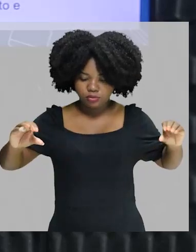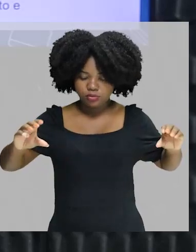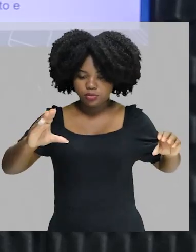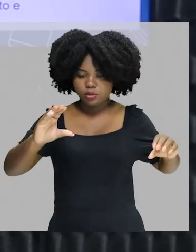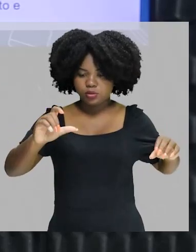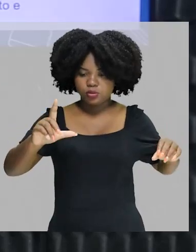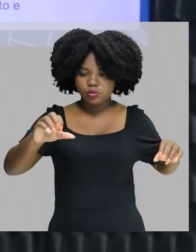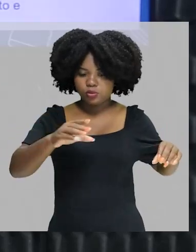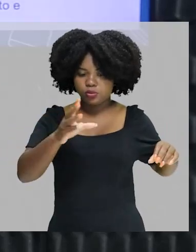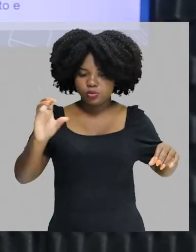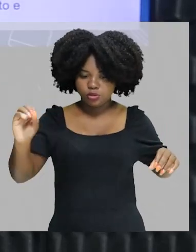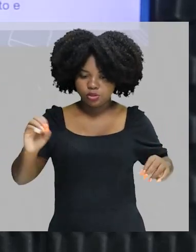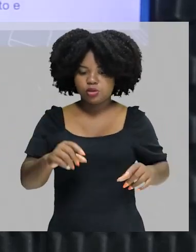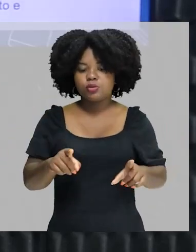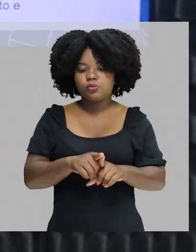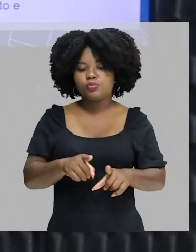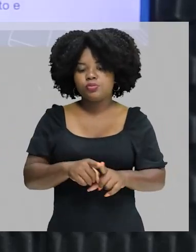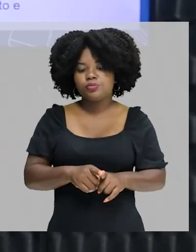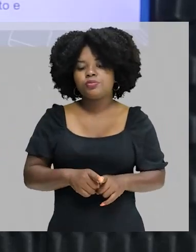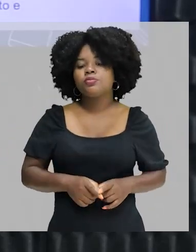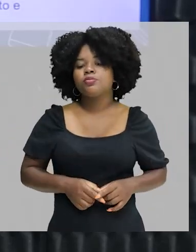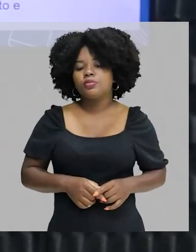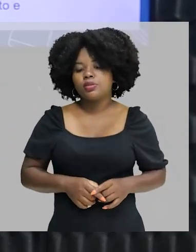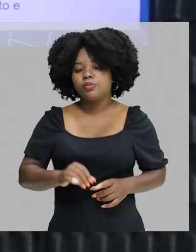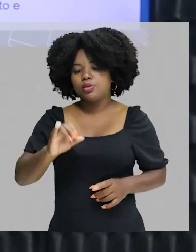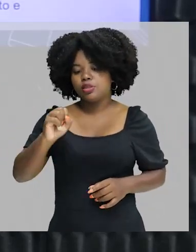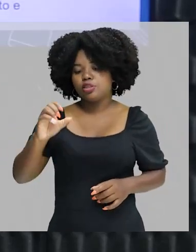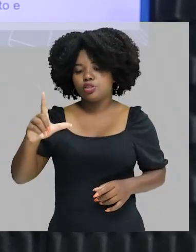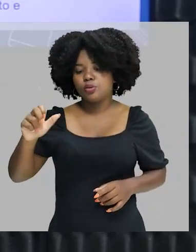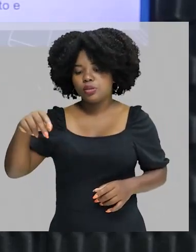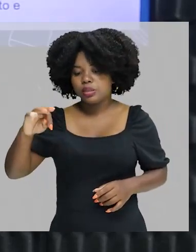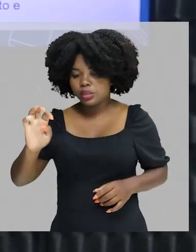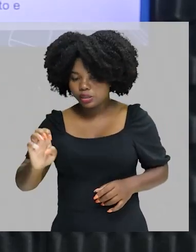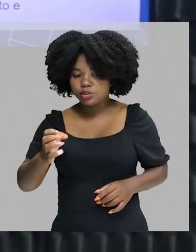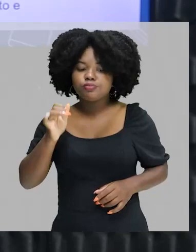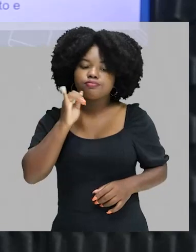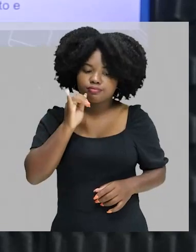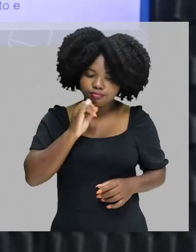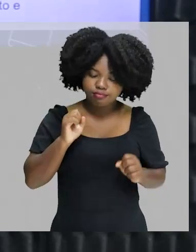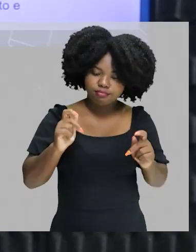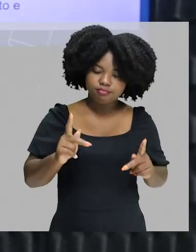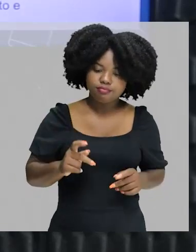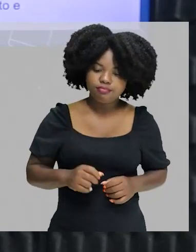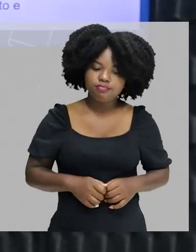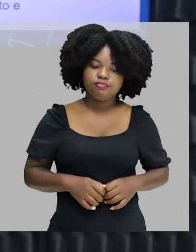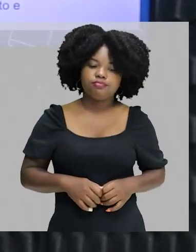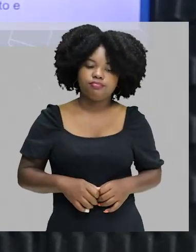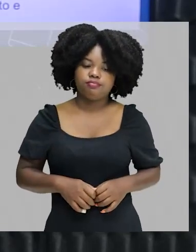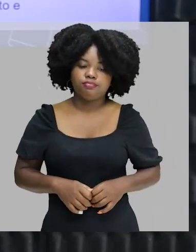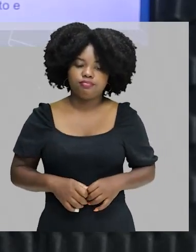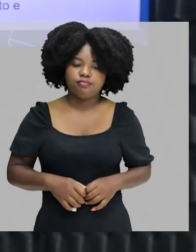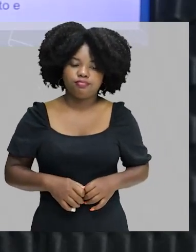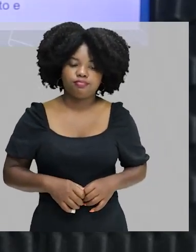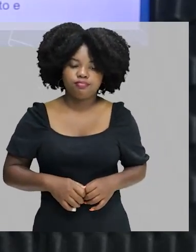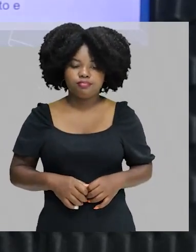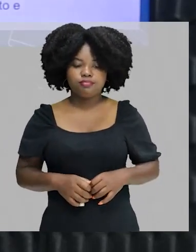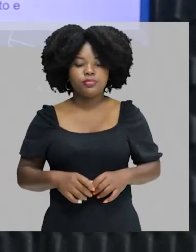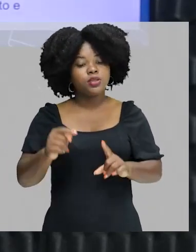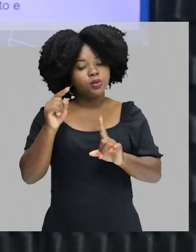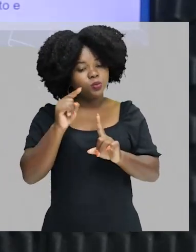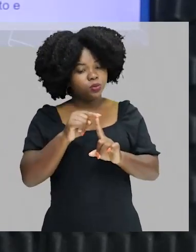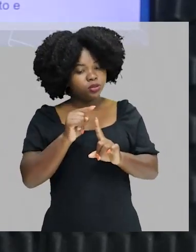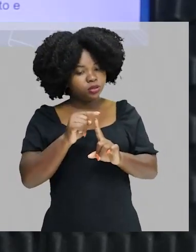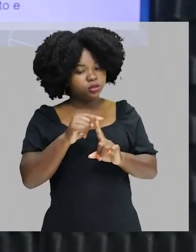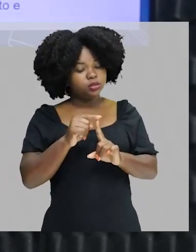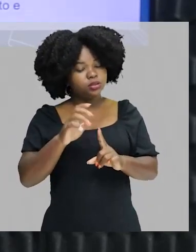colchões estofados, a forração, também isolantes térmicos e isolantes acústicos. Então, esse tipo